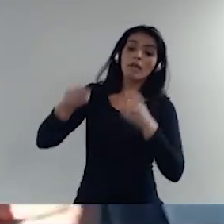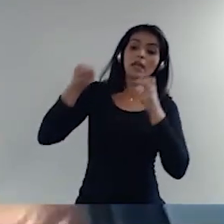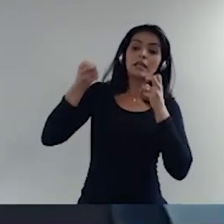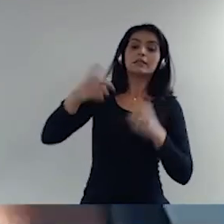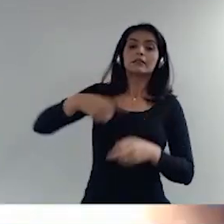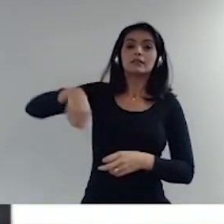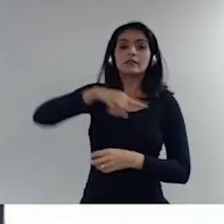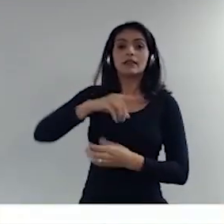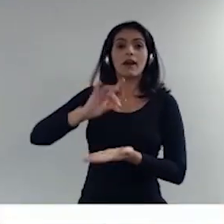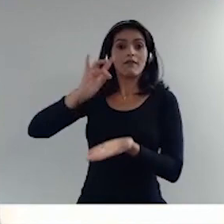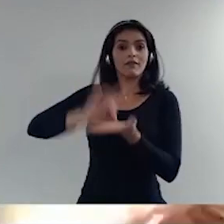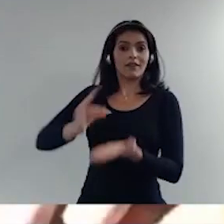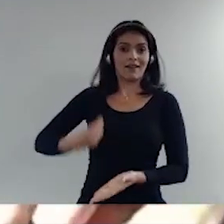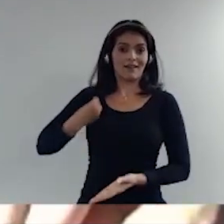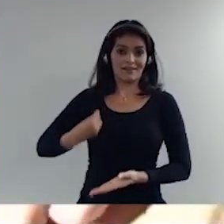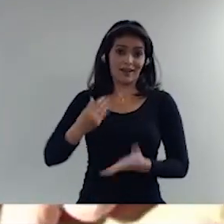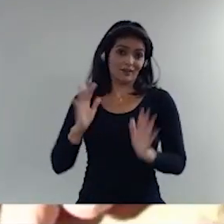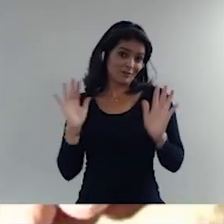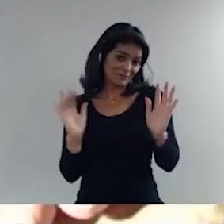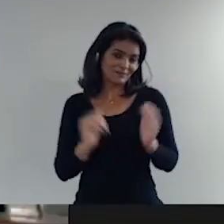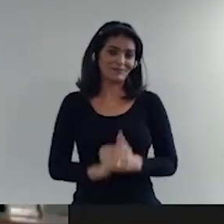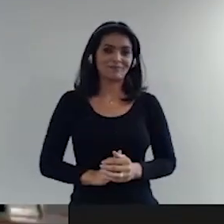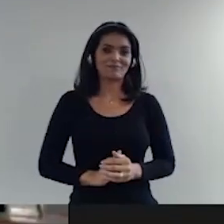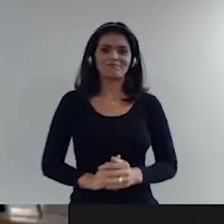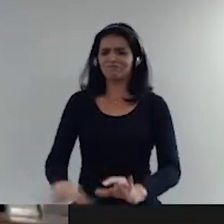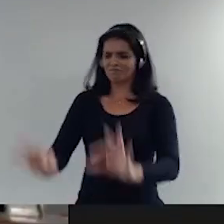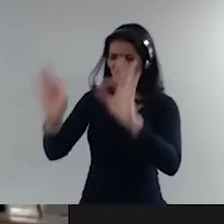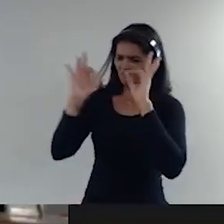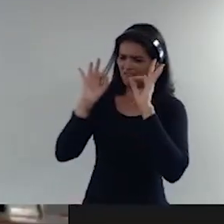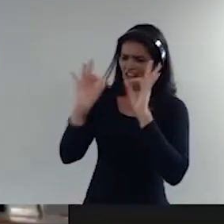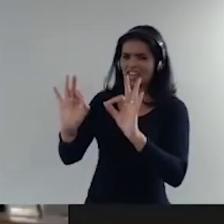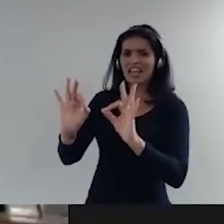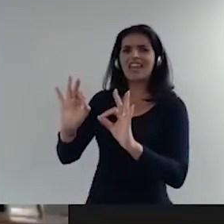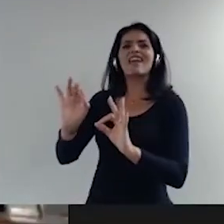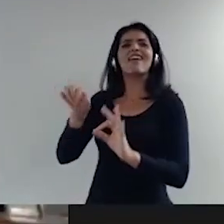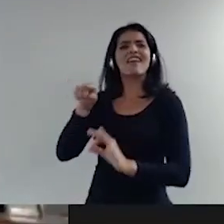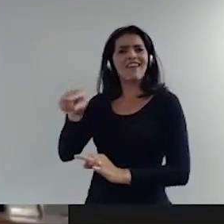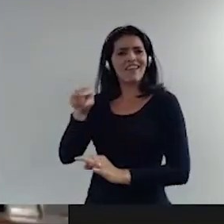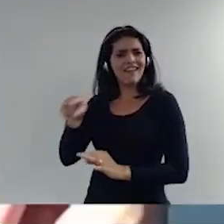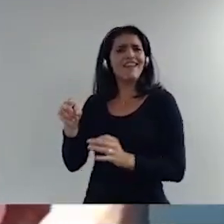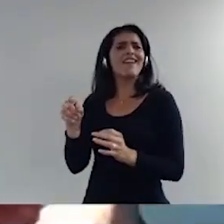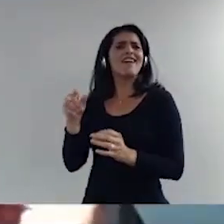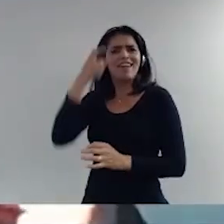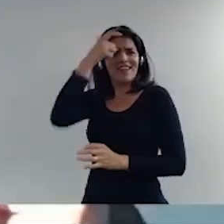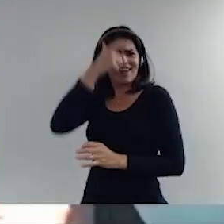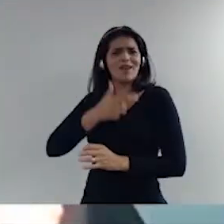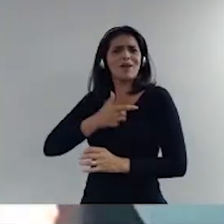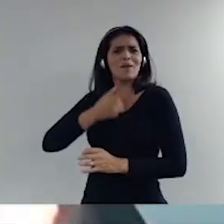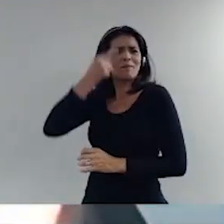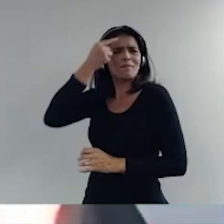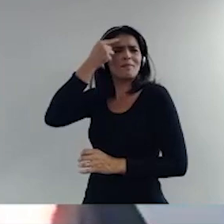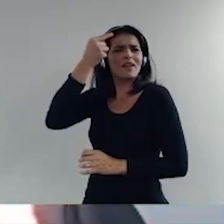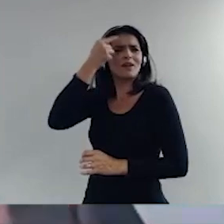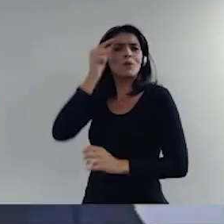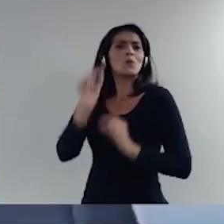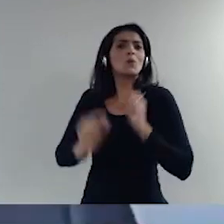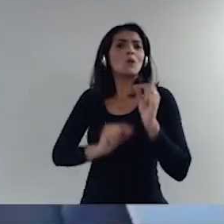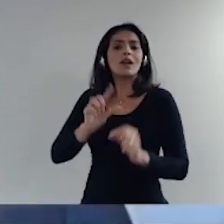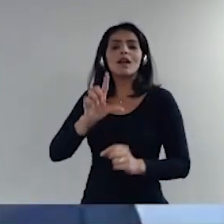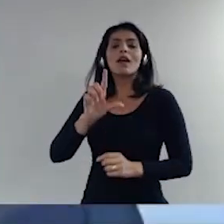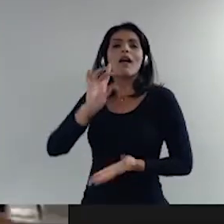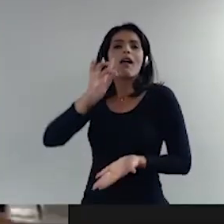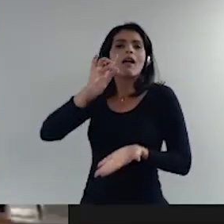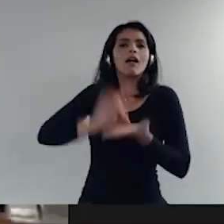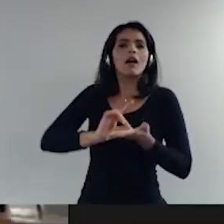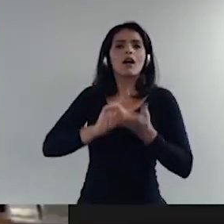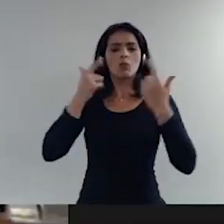estou vendo. Passo a palavra. Excelente, doutor Scaff. Eu penso que a legitimação